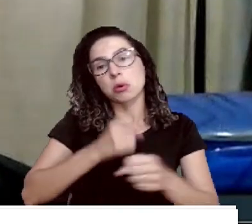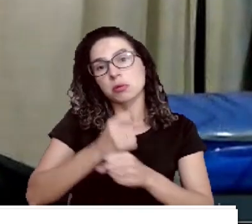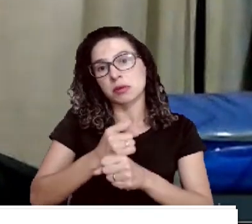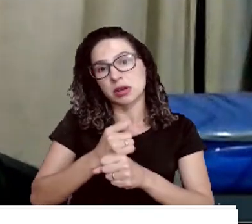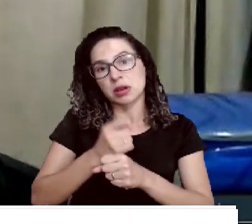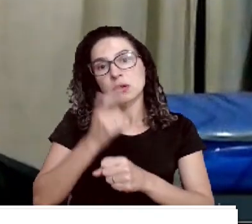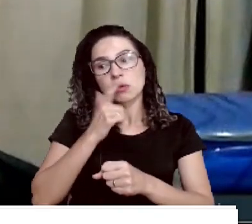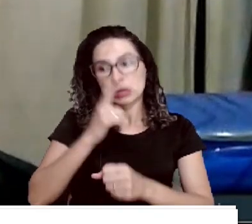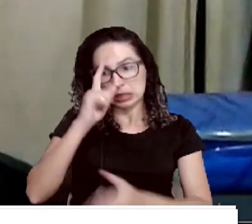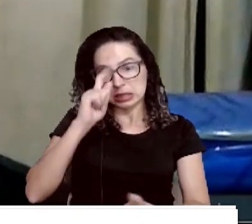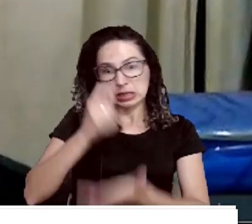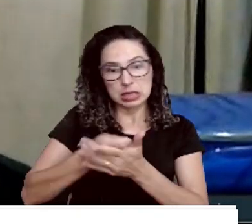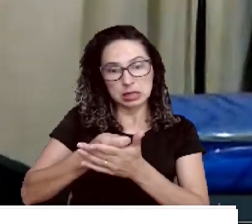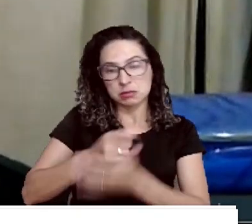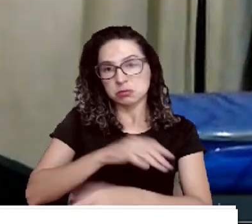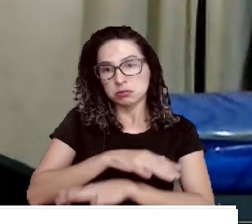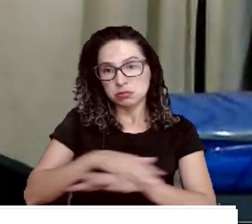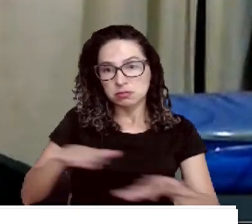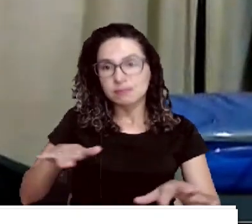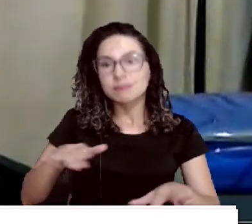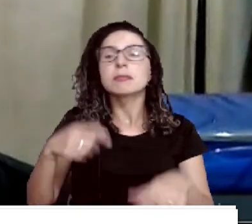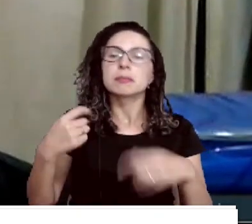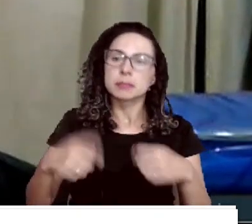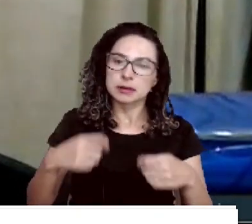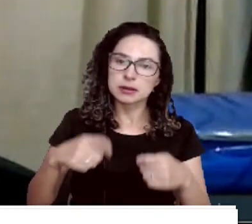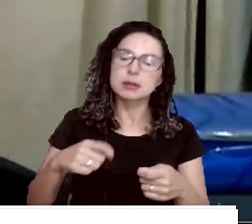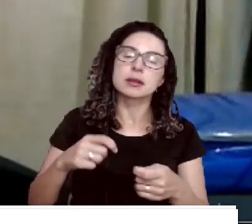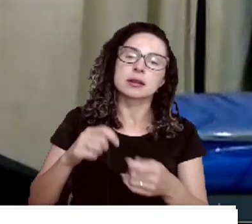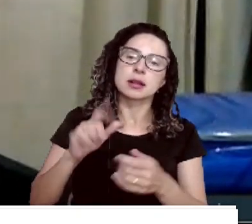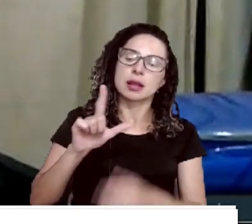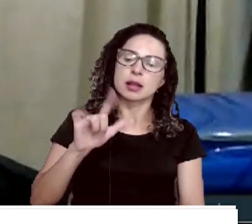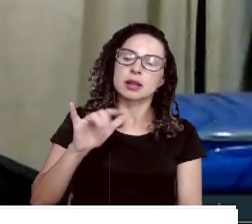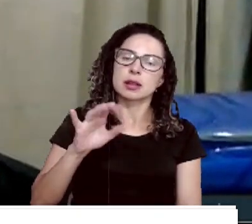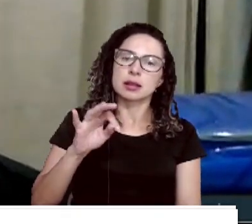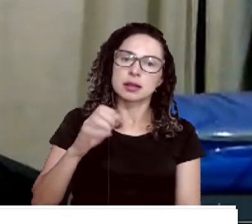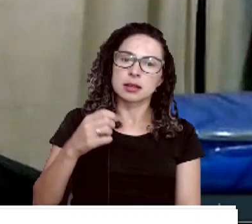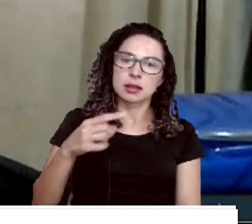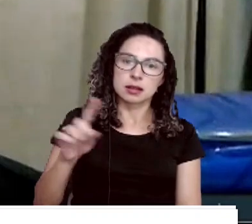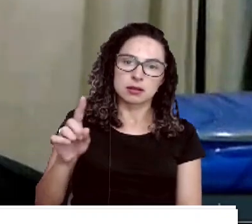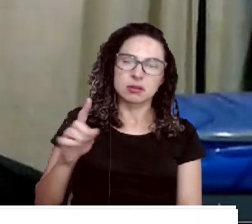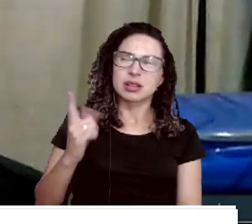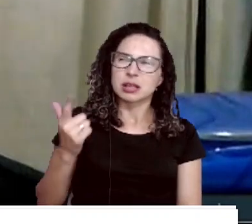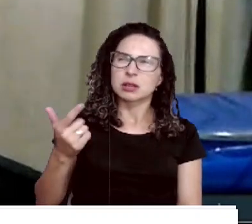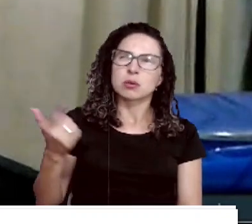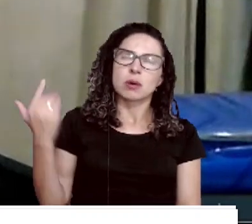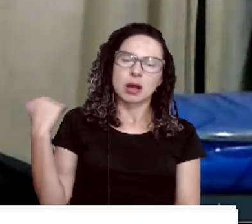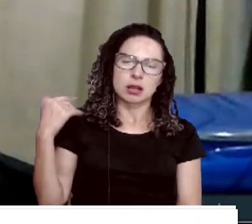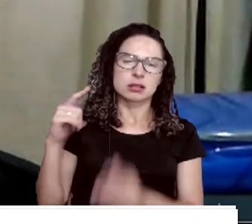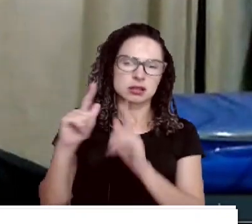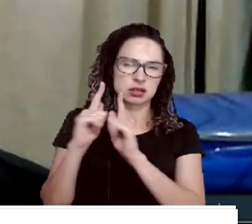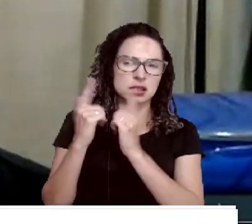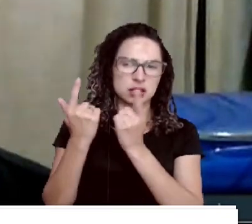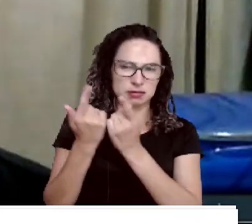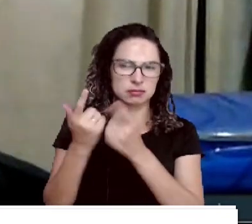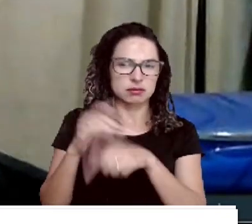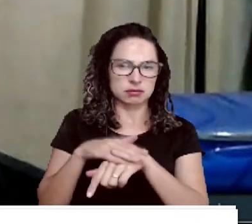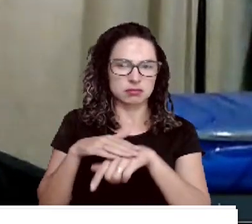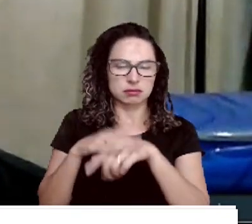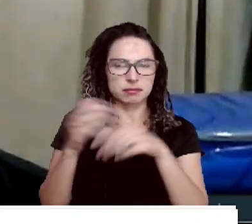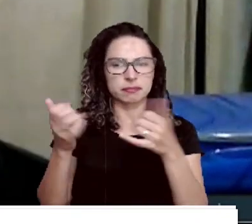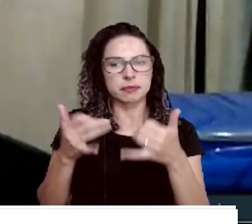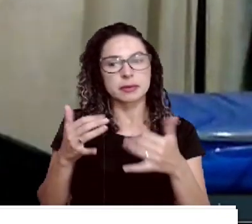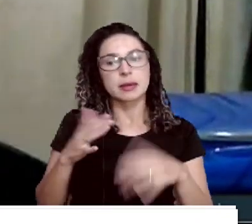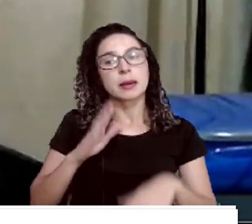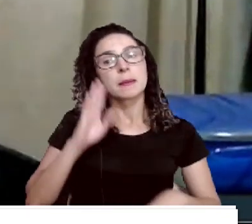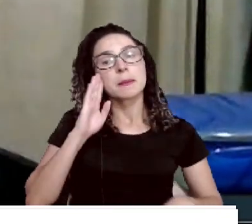decisão final, fala, ó, realmente tem que fazer a licitação. Isso foi conversado conosco lá no gabinete do prefeito. E a preocupação